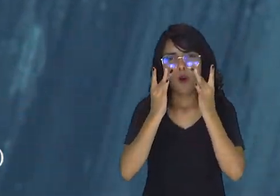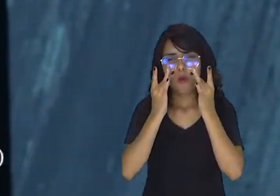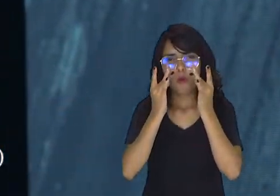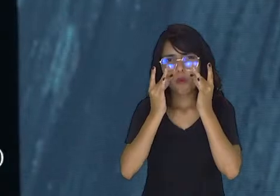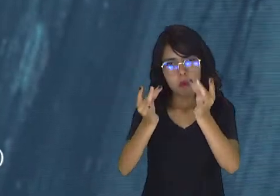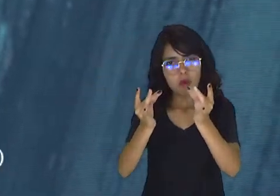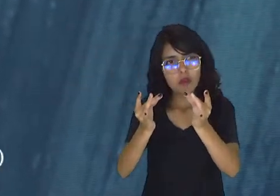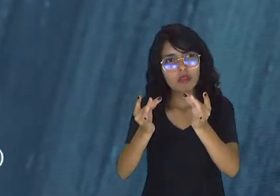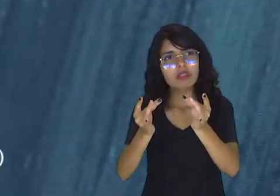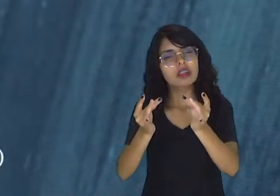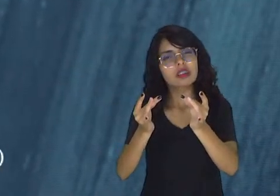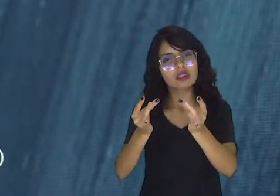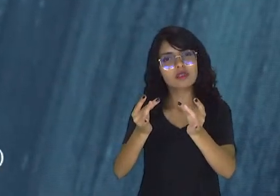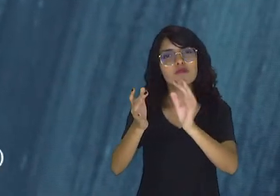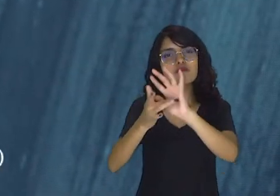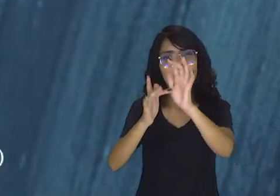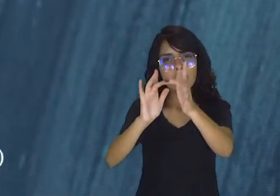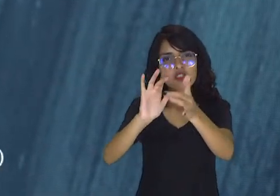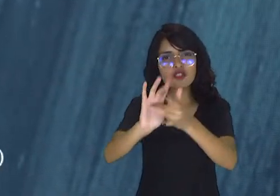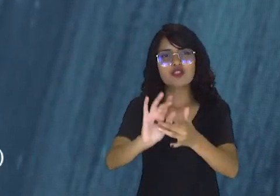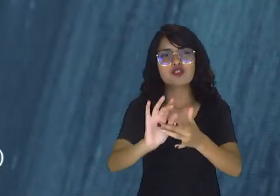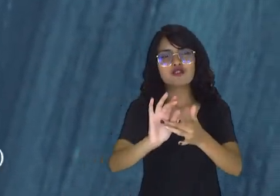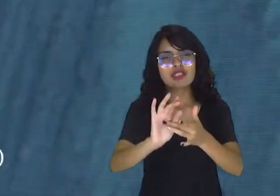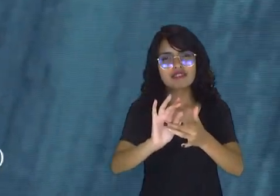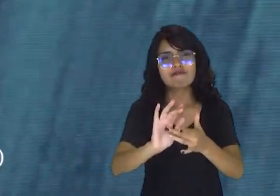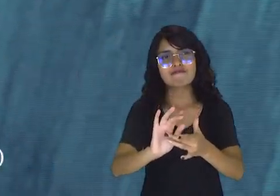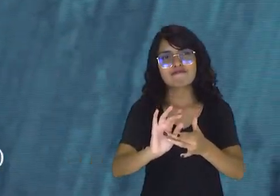da fé.